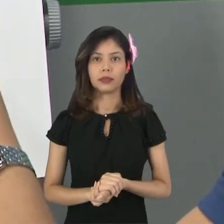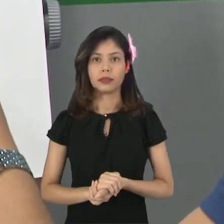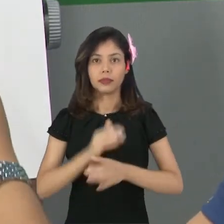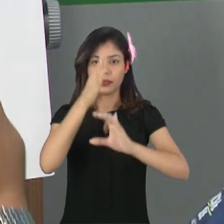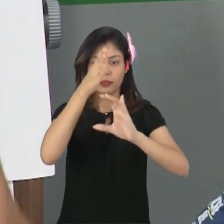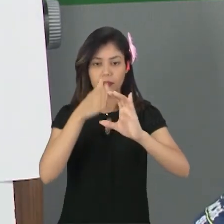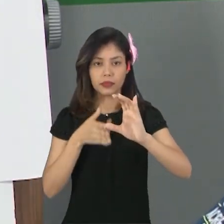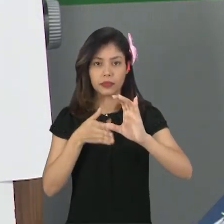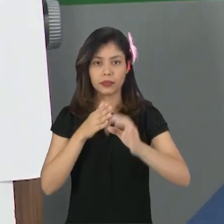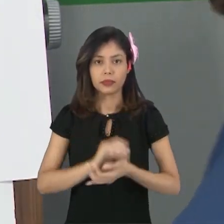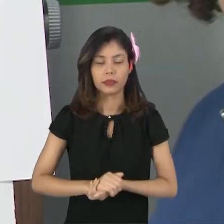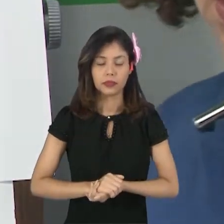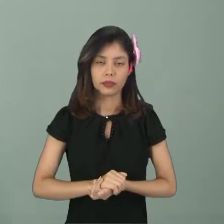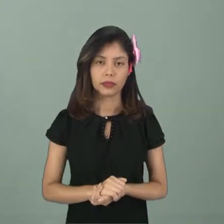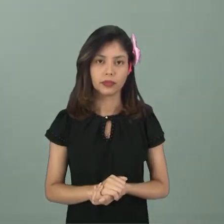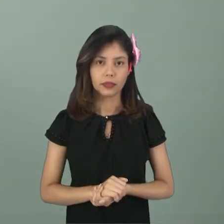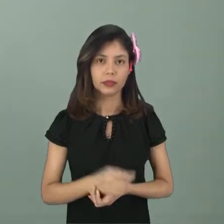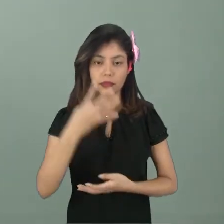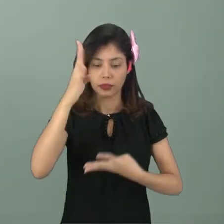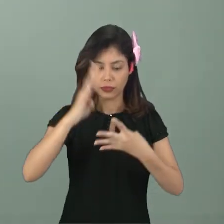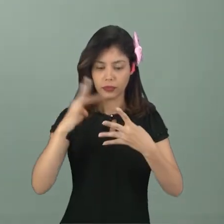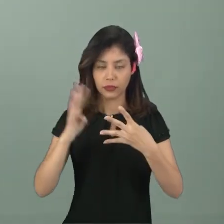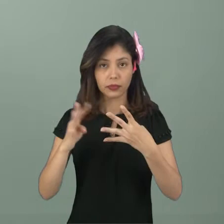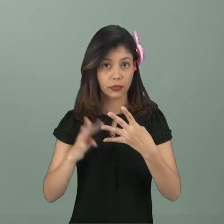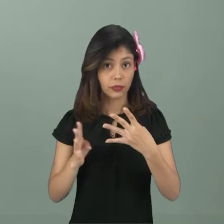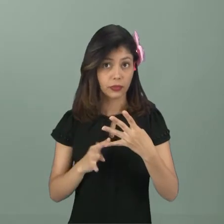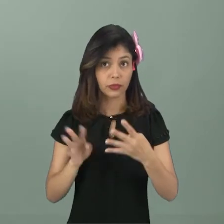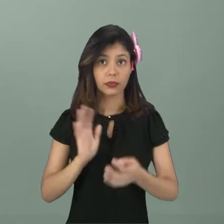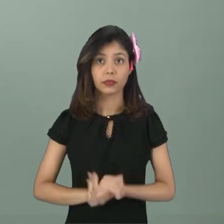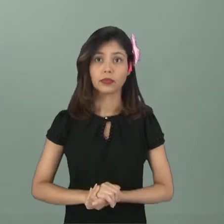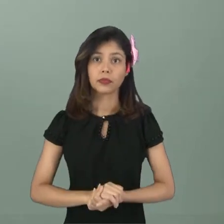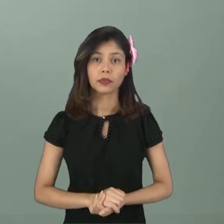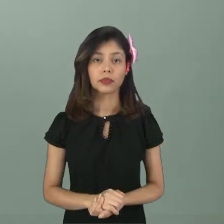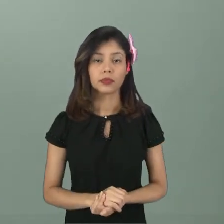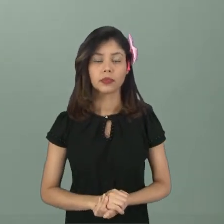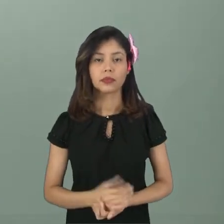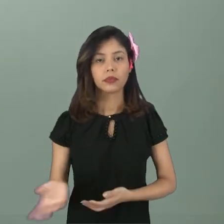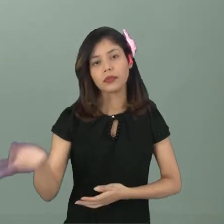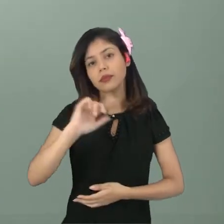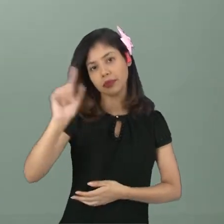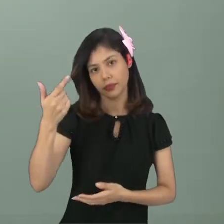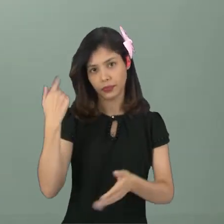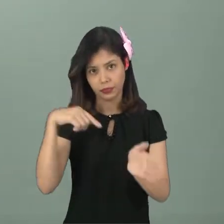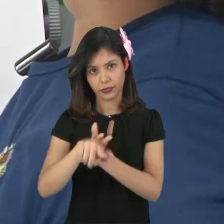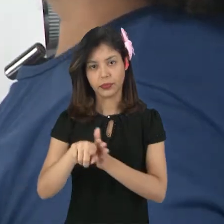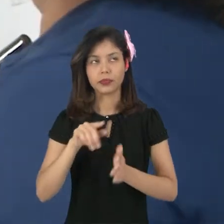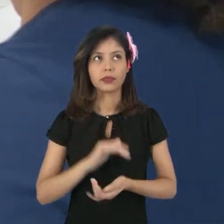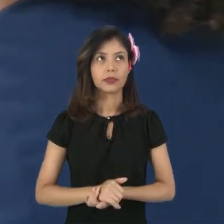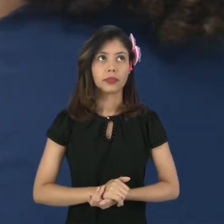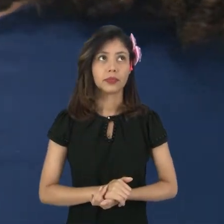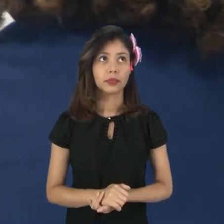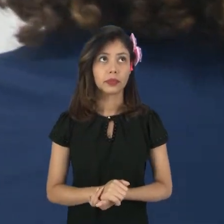e minguante. São as 4 fases da Lua. Vamos para a próxima pergunta?